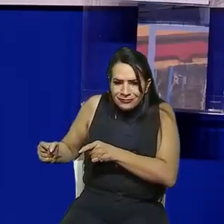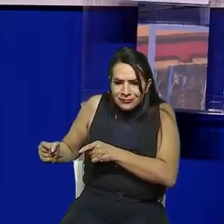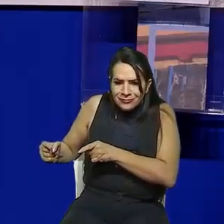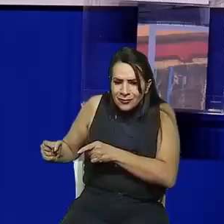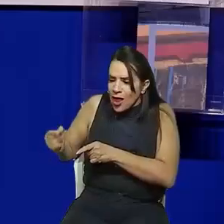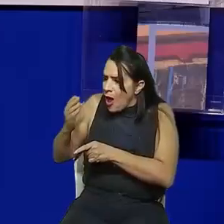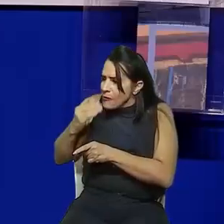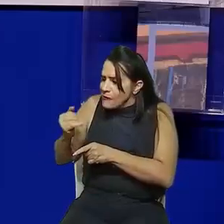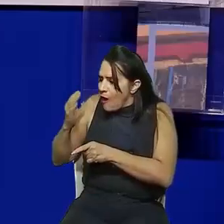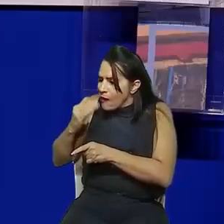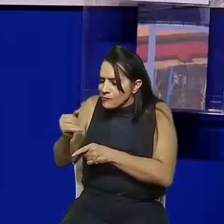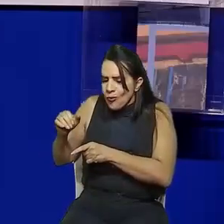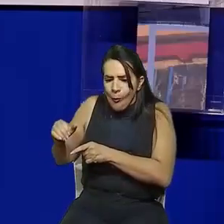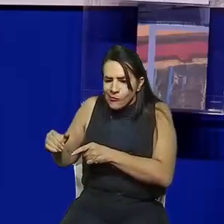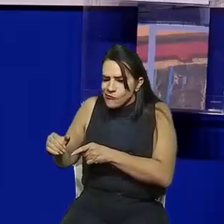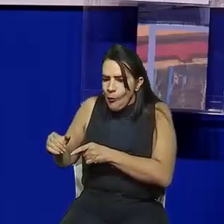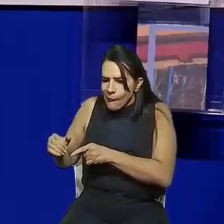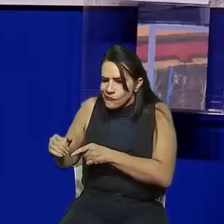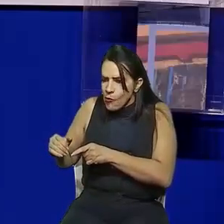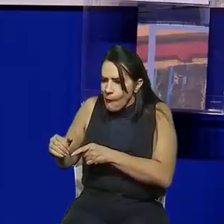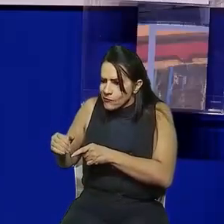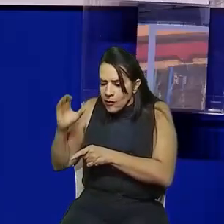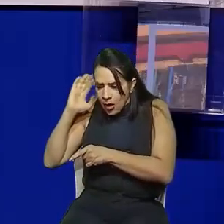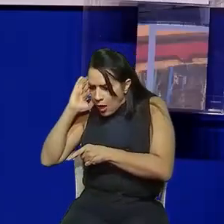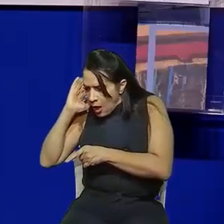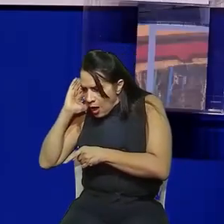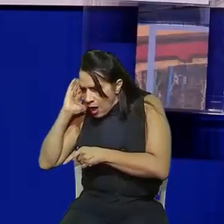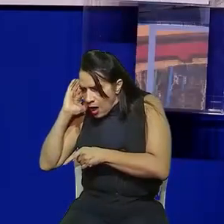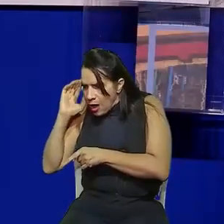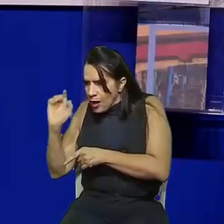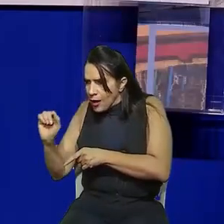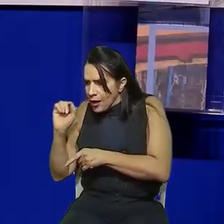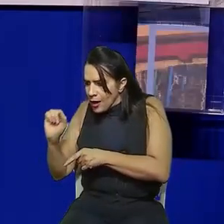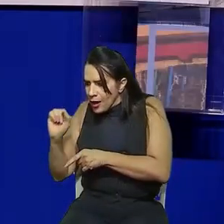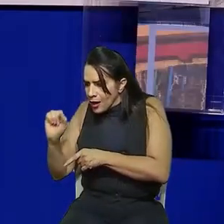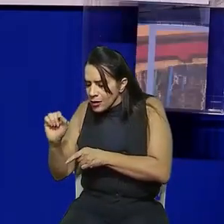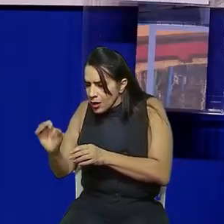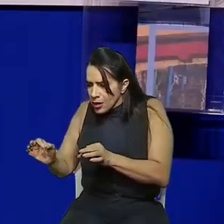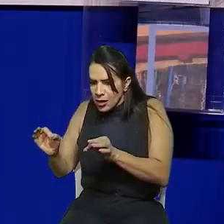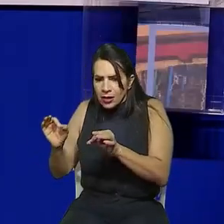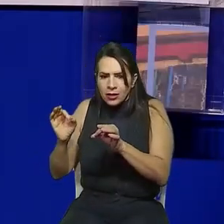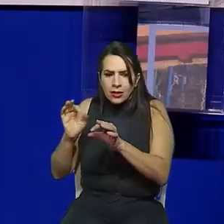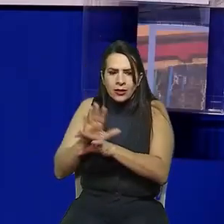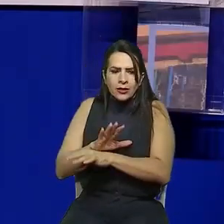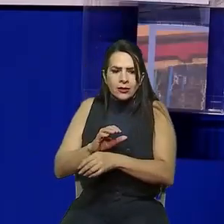Eu falei, pô, que isso? E quando terminou, eu saí.